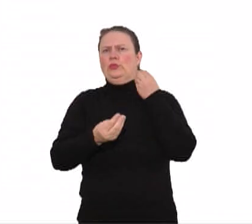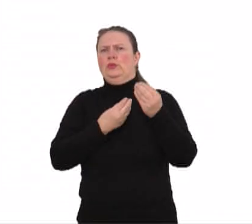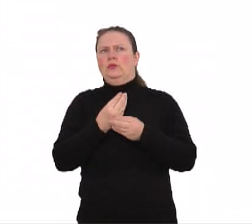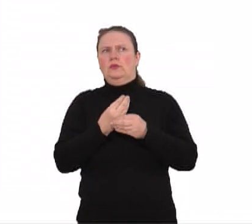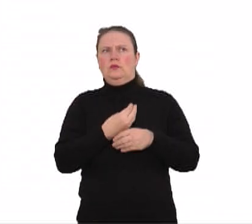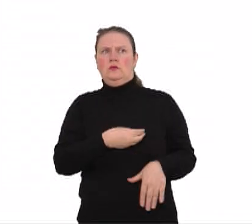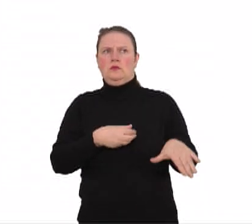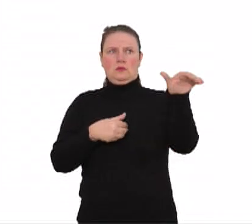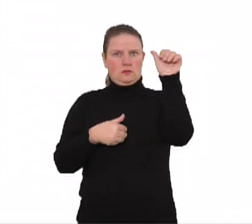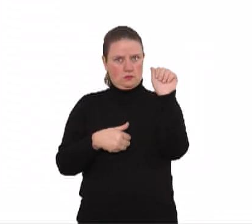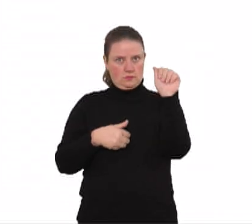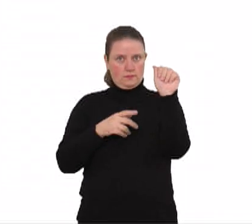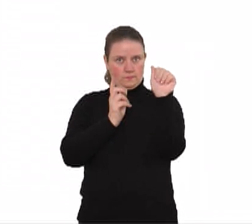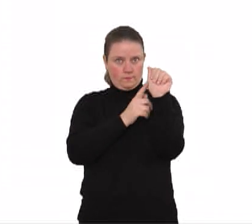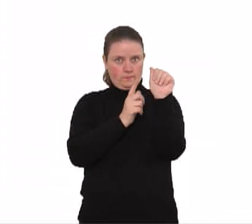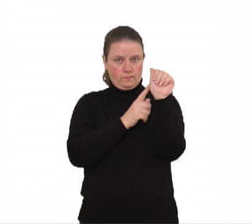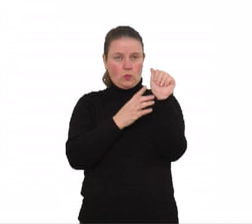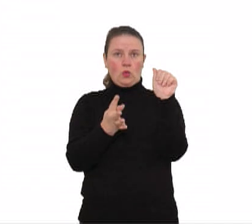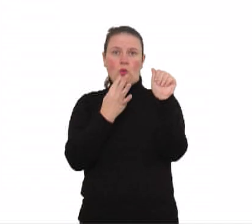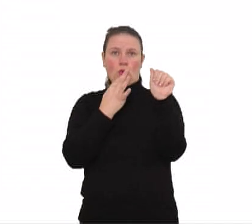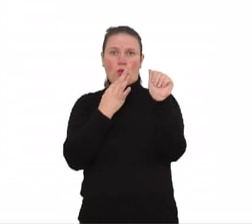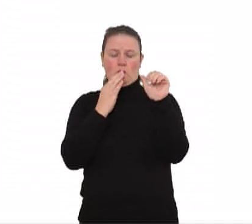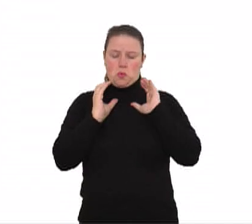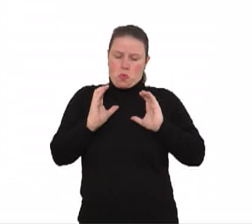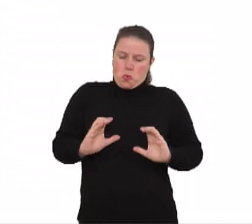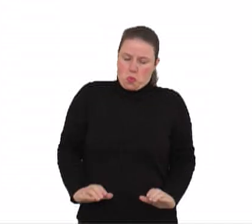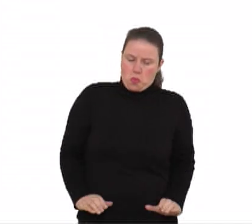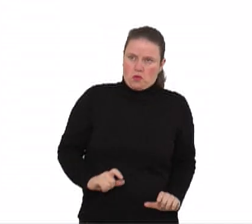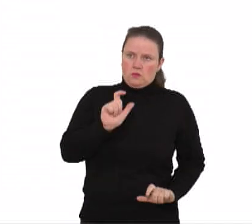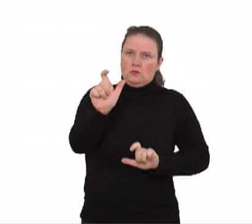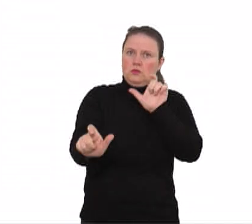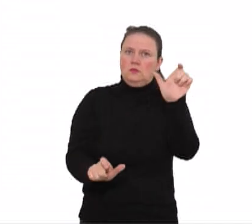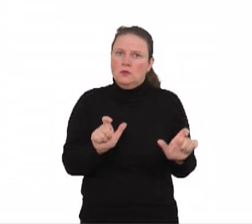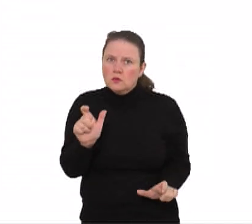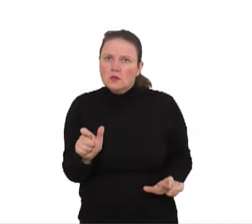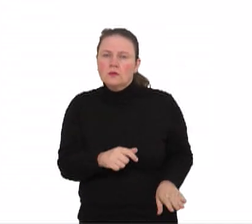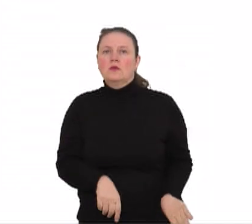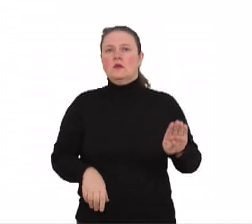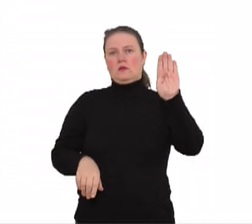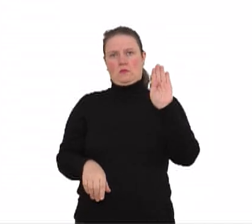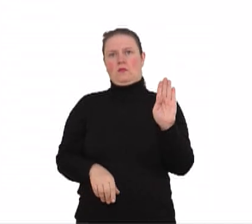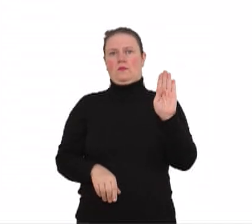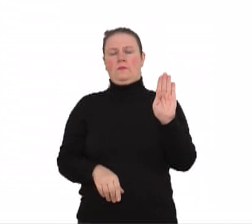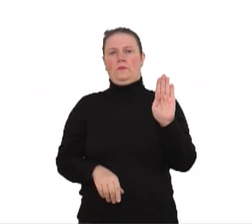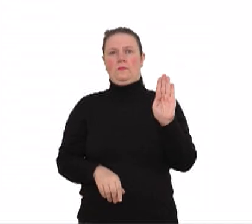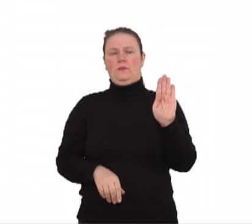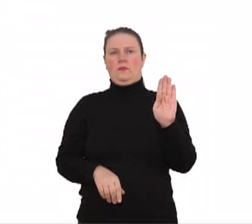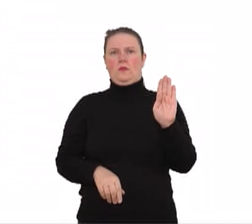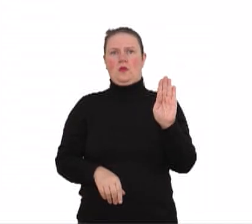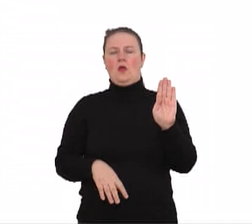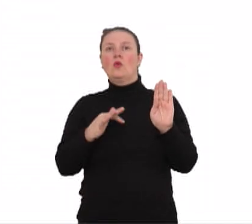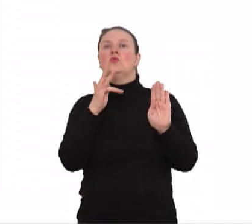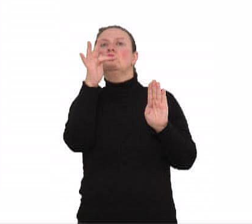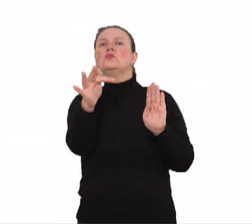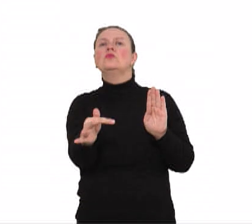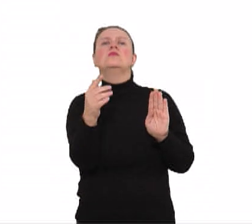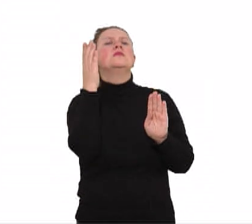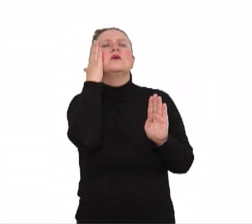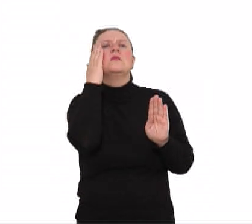de, letra A, conhecer o temperamento das pessoas. B, prever fatos